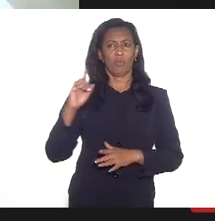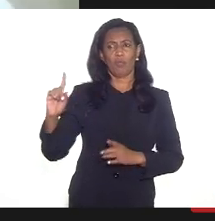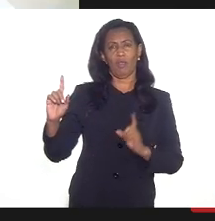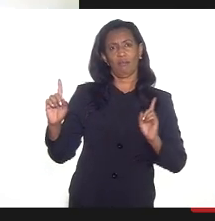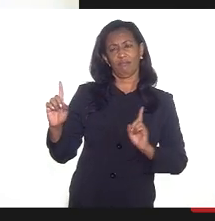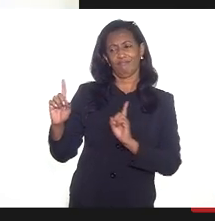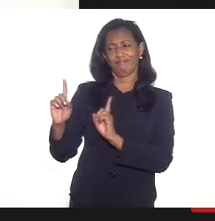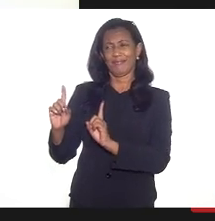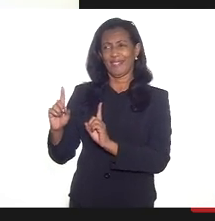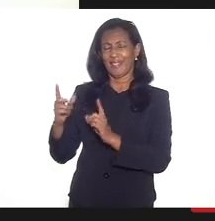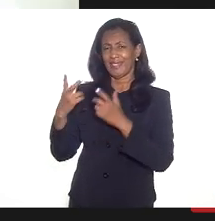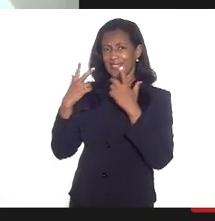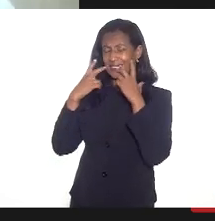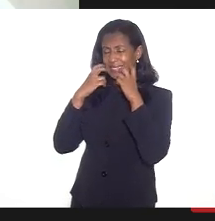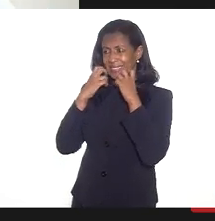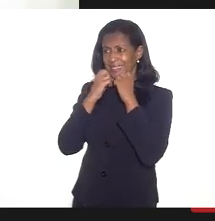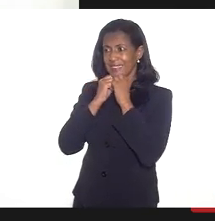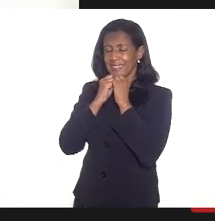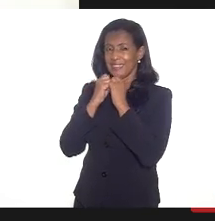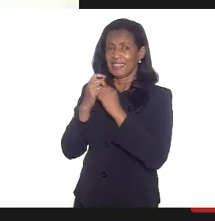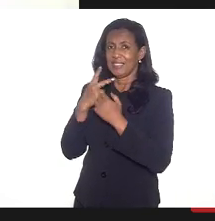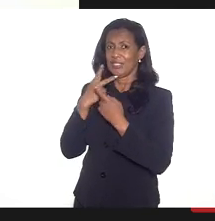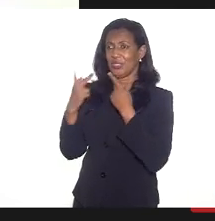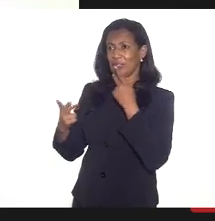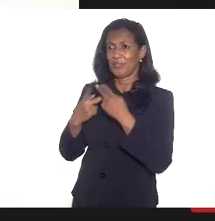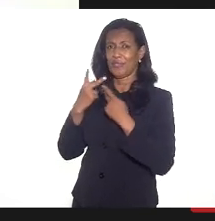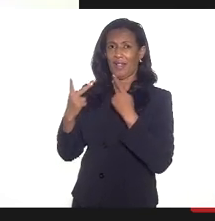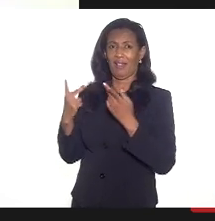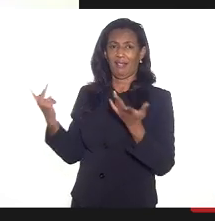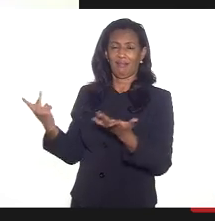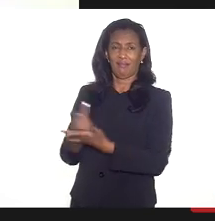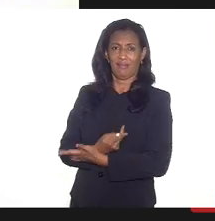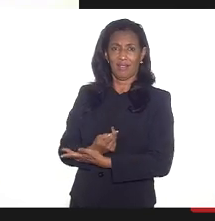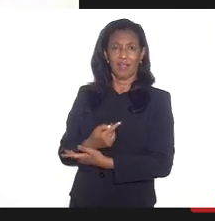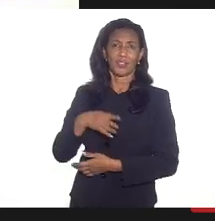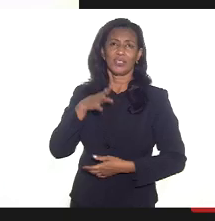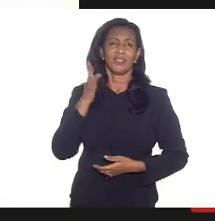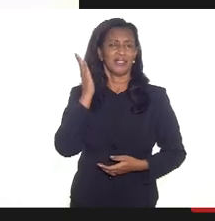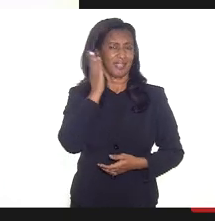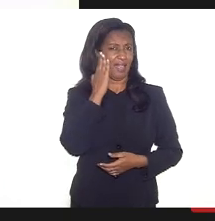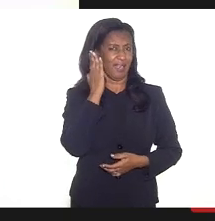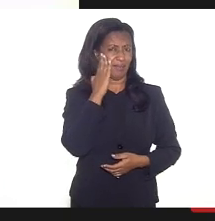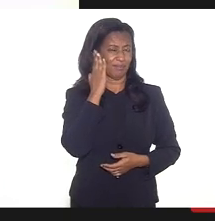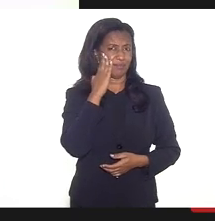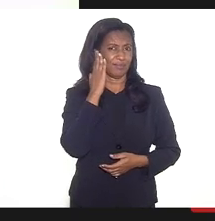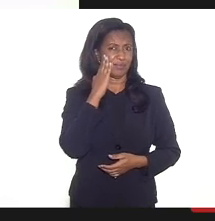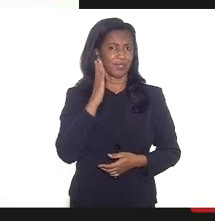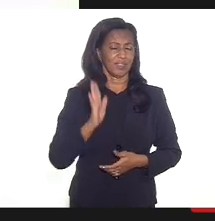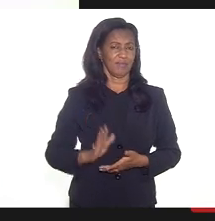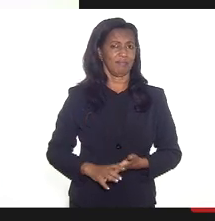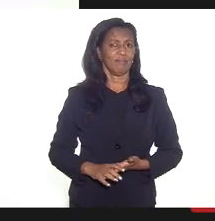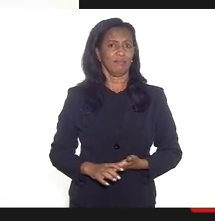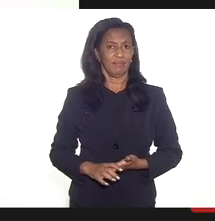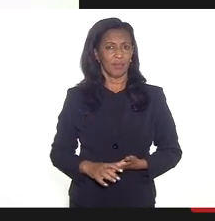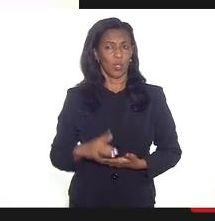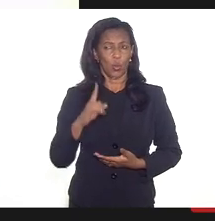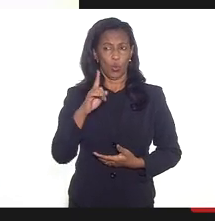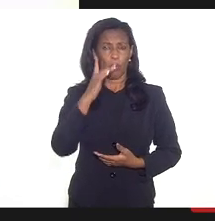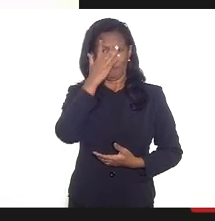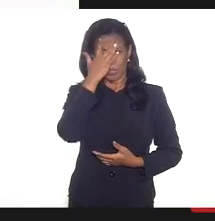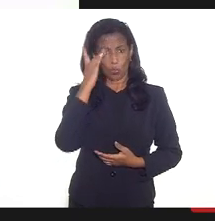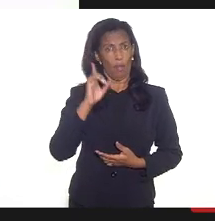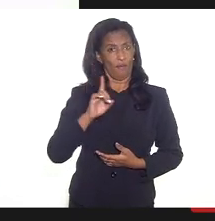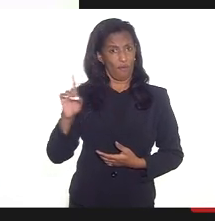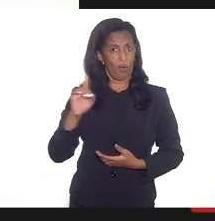ficam intimidadas de falar das relações. E nós já tivemos conhecimento, por exemplo, de uma pessoa que foi